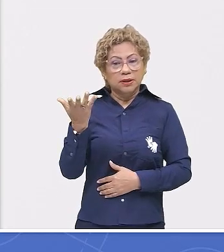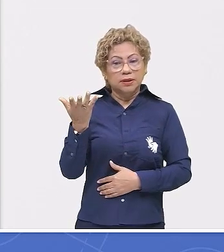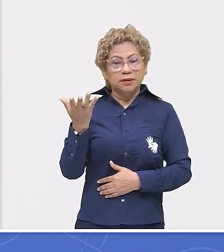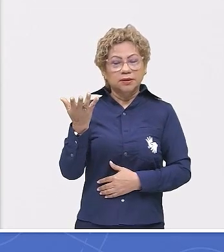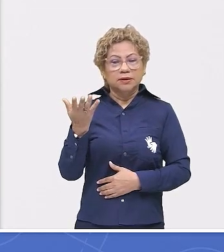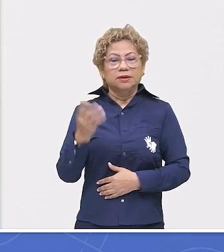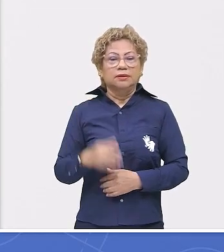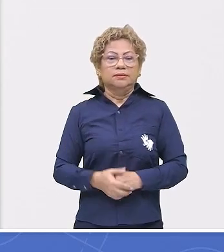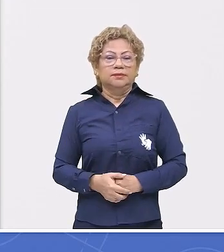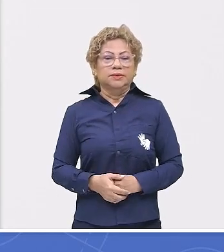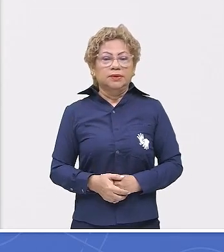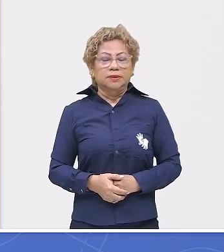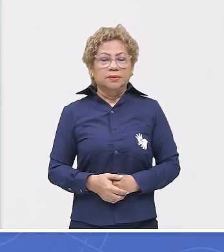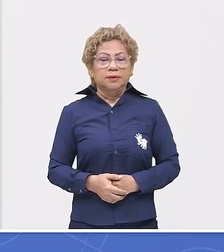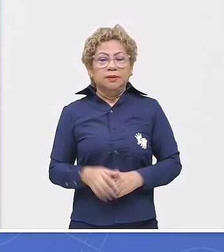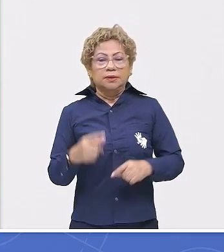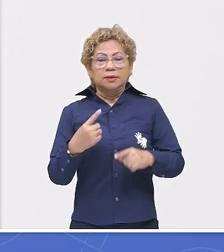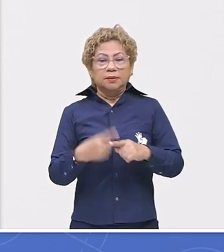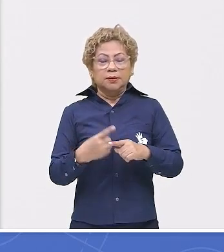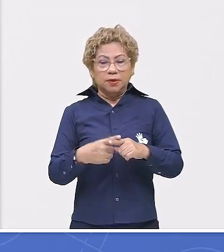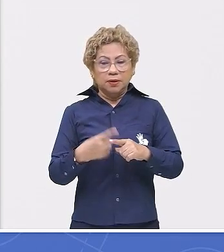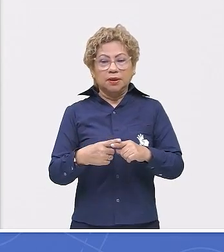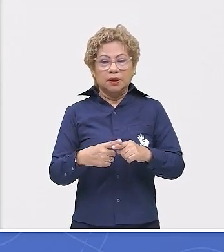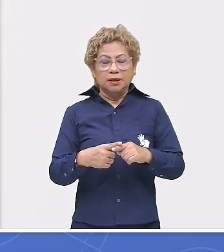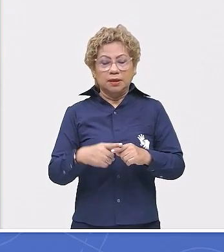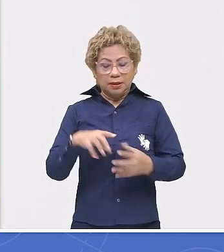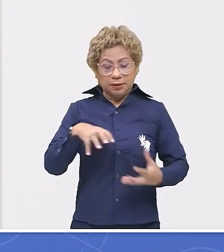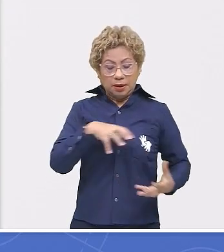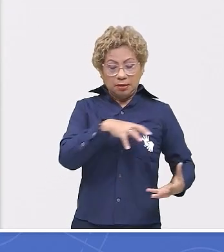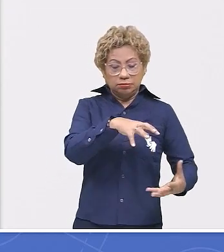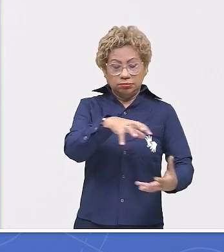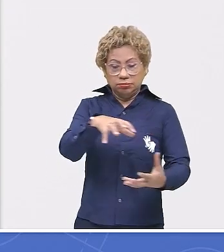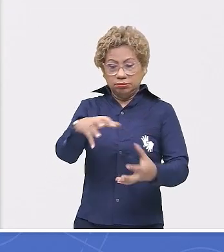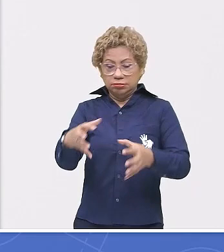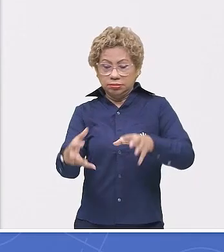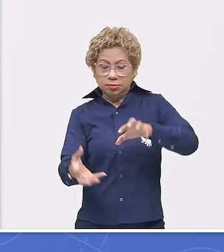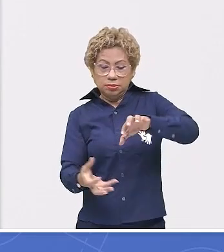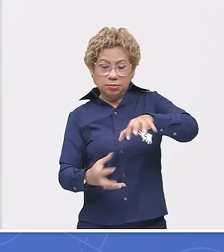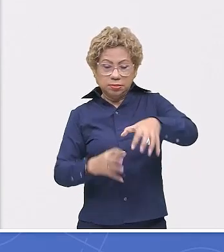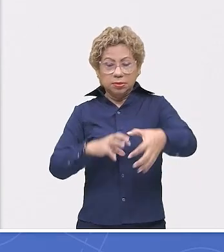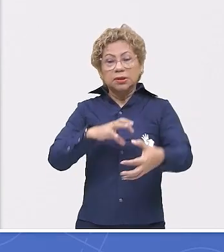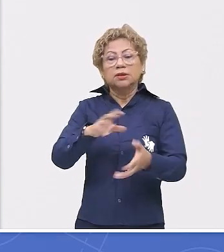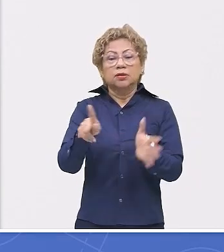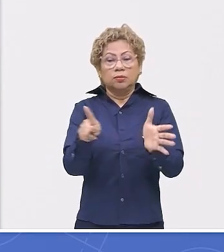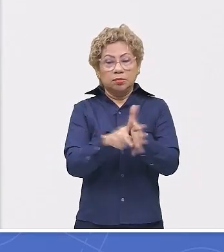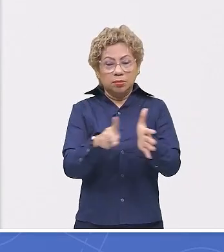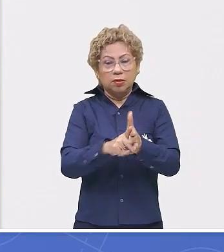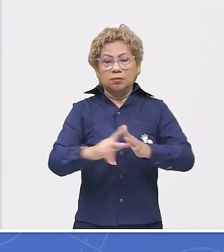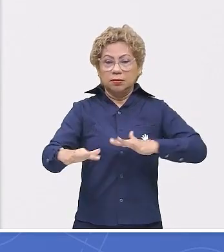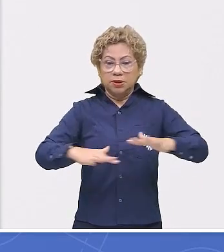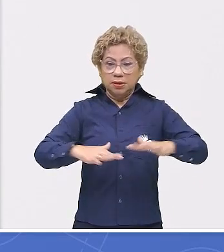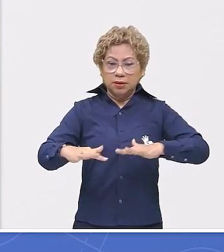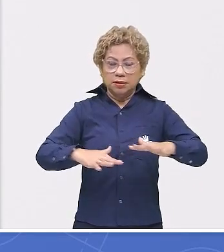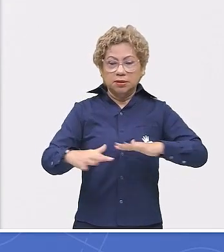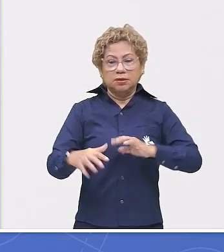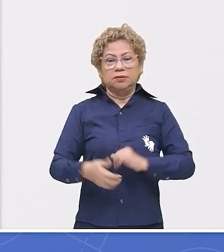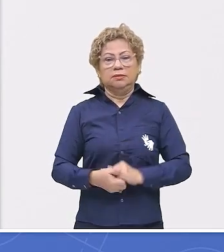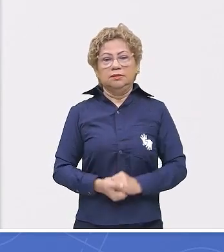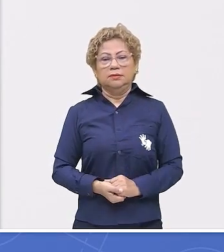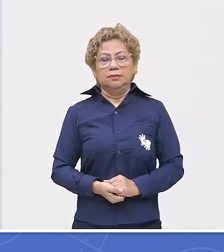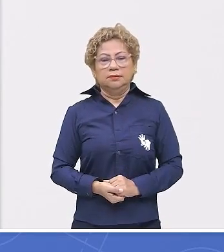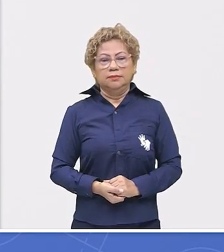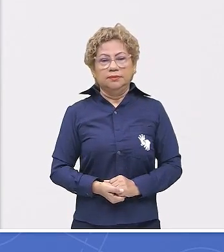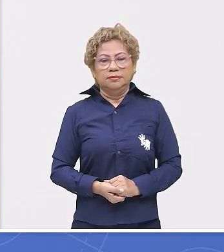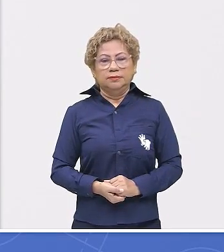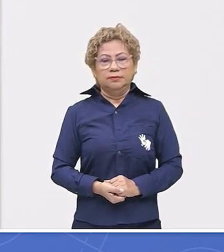movimento em que o planeta Terra ele realiza em relação ao seu próprio eixo, o movimento de rotação.